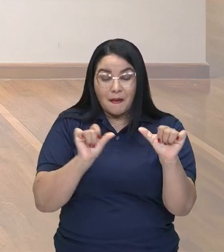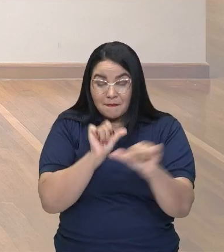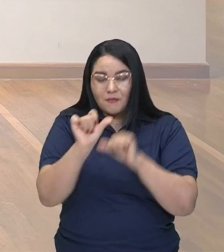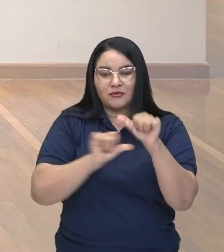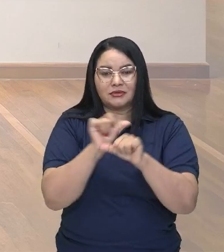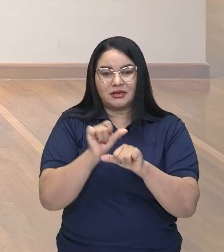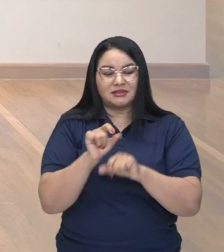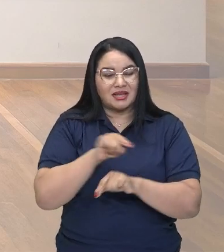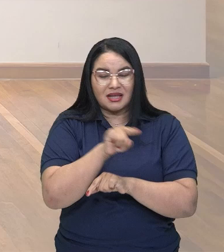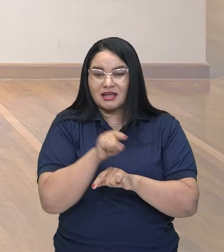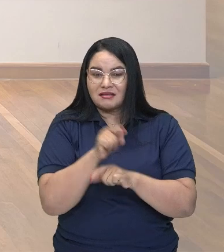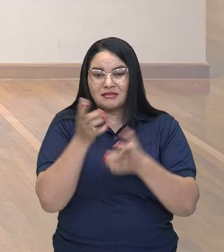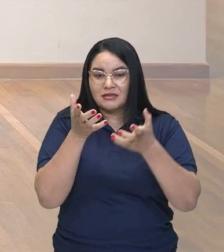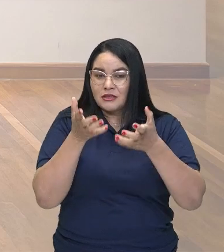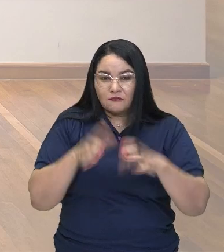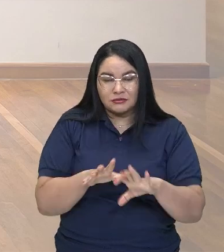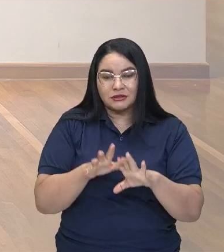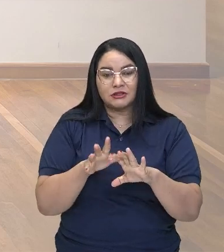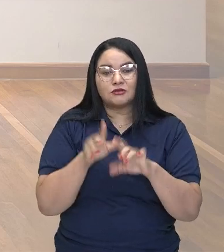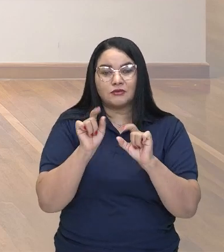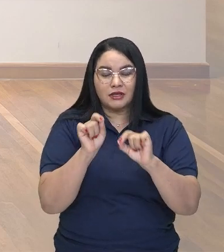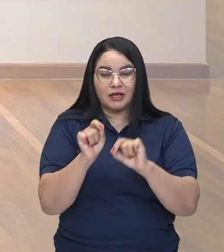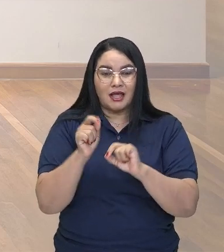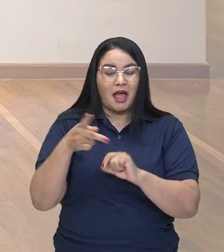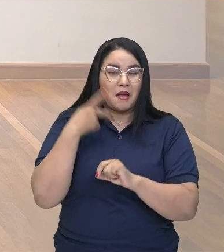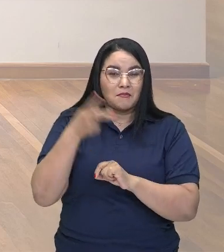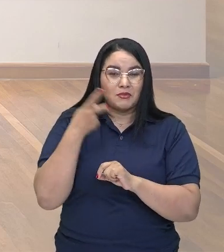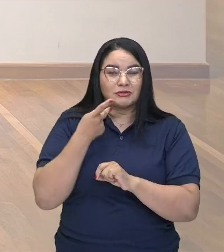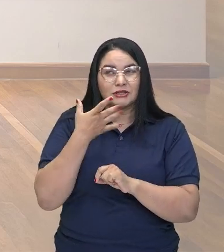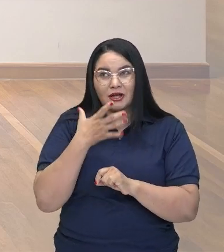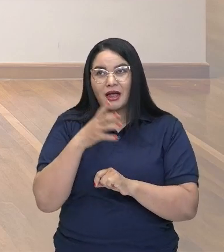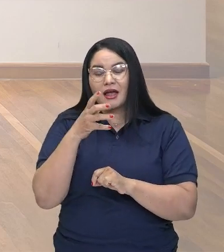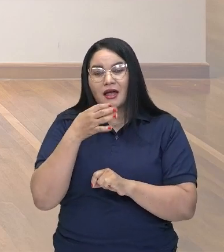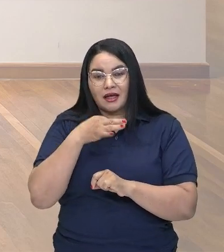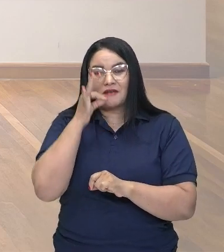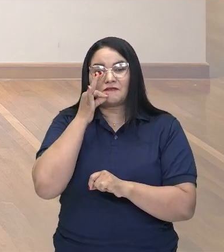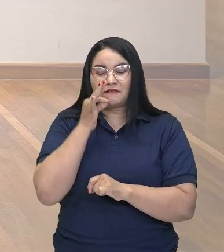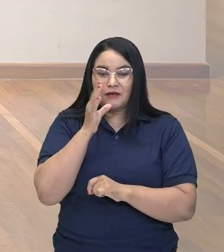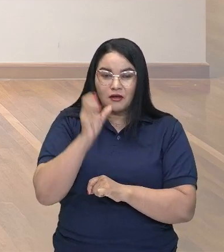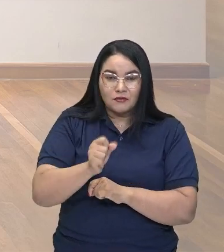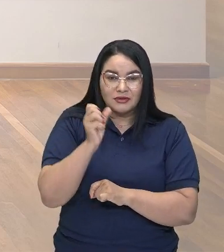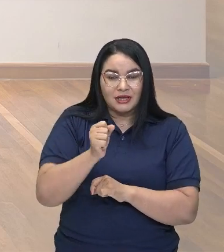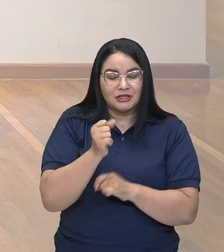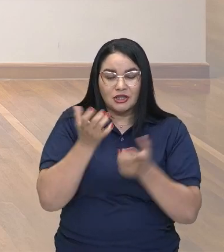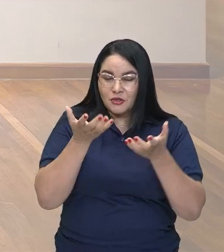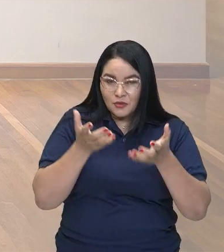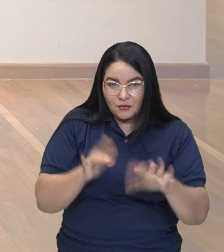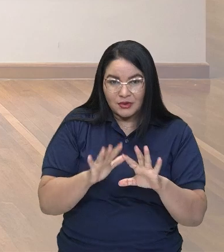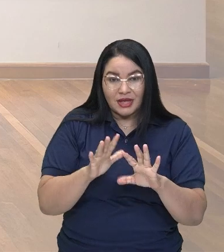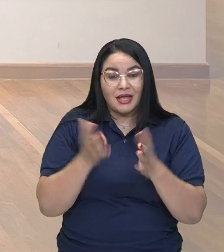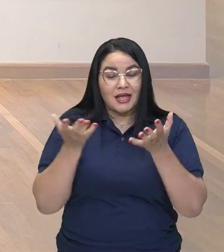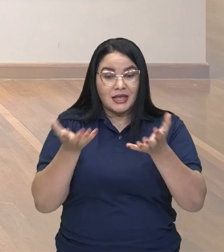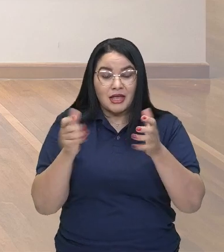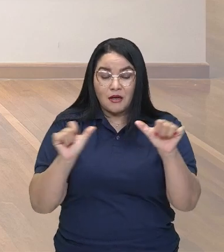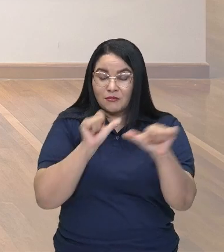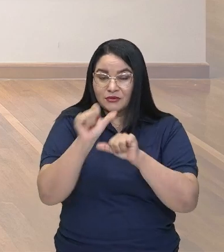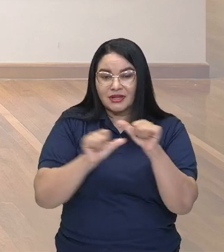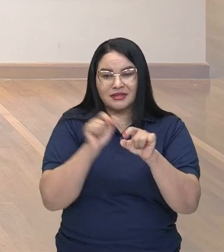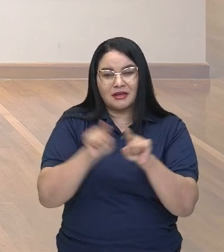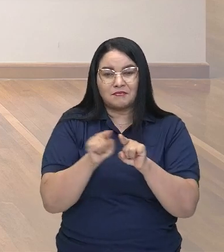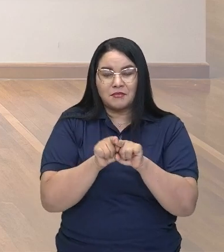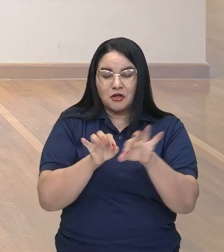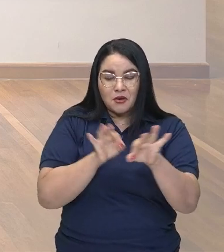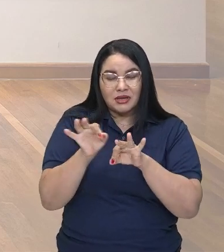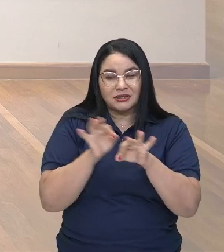aceitava aquela política do café com leite e aquela política nacional coordenada apenas por